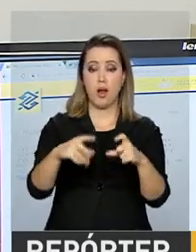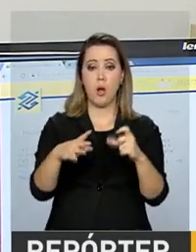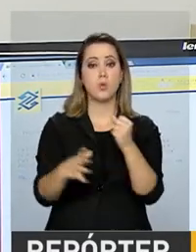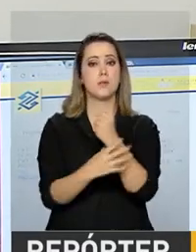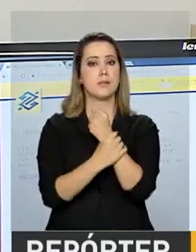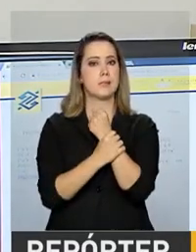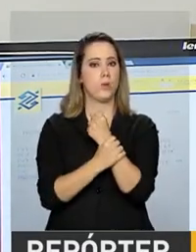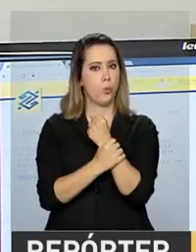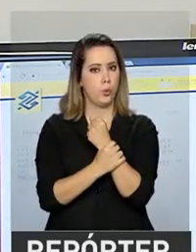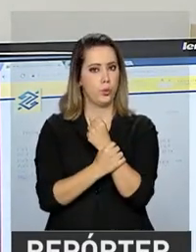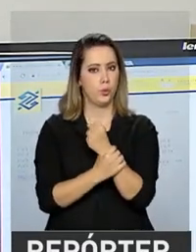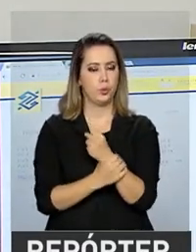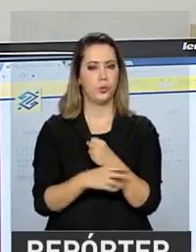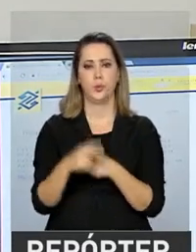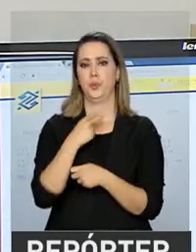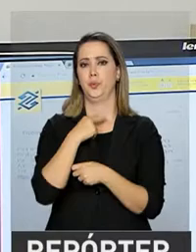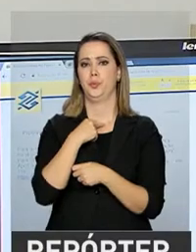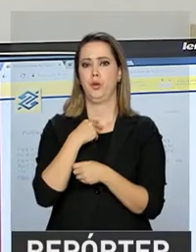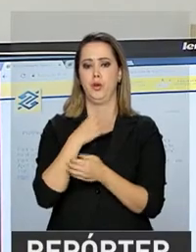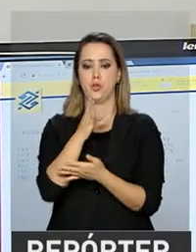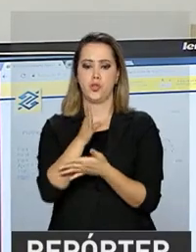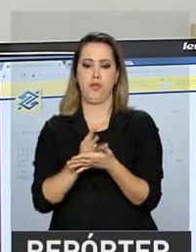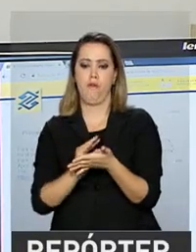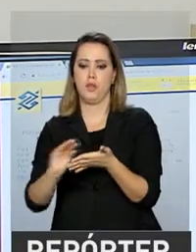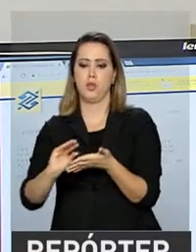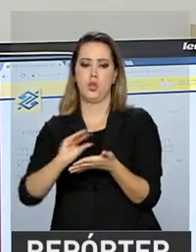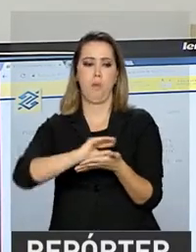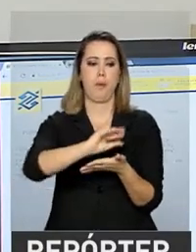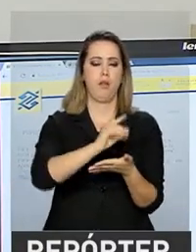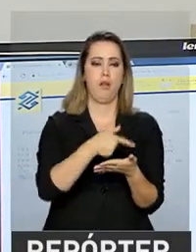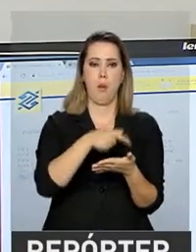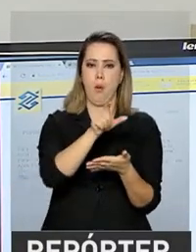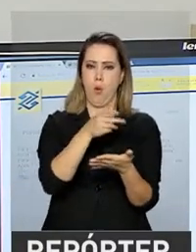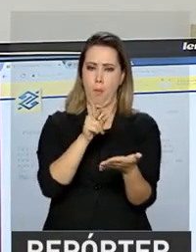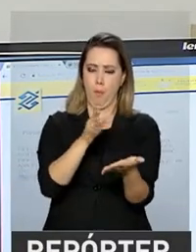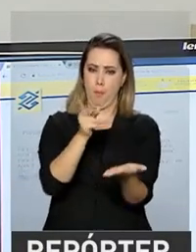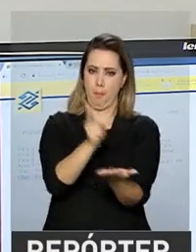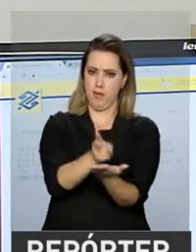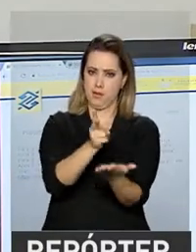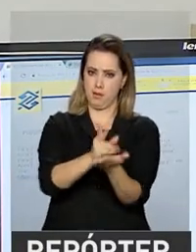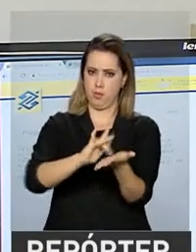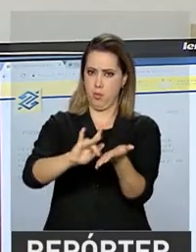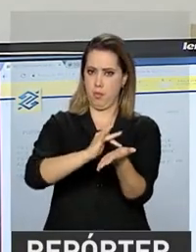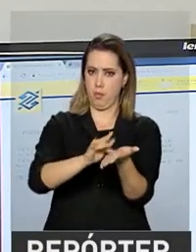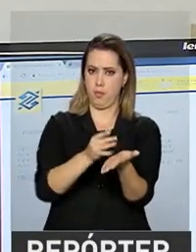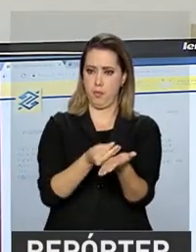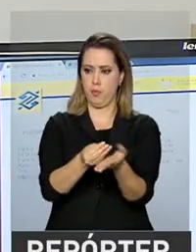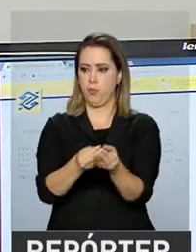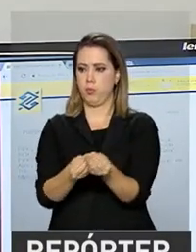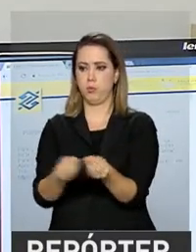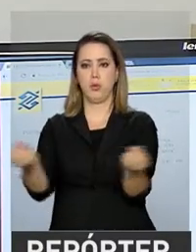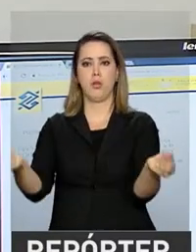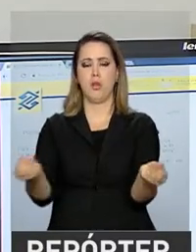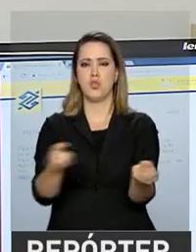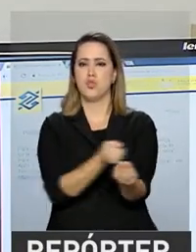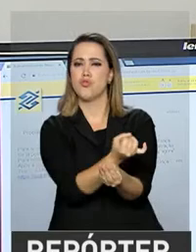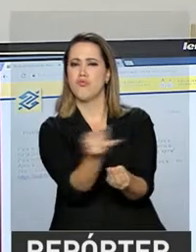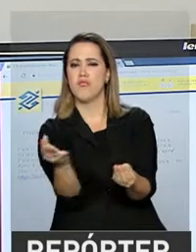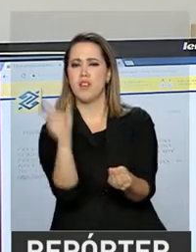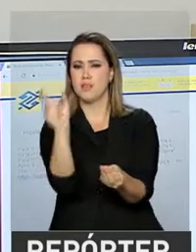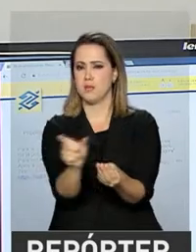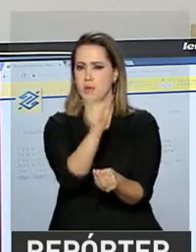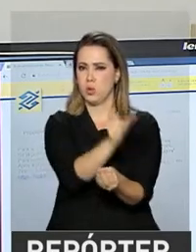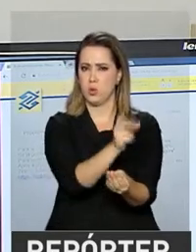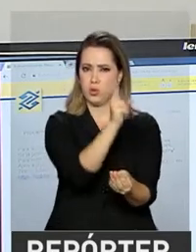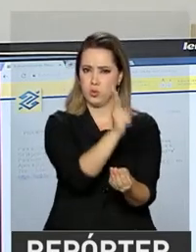compartilhar equipamentos com outras pessoas ao terminar de usar o seu